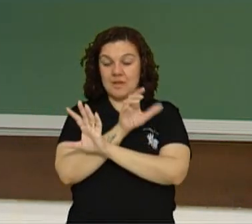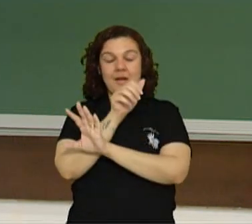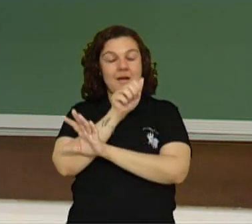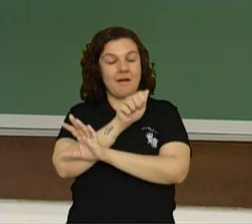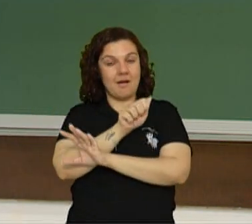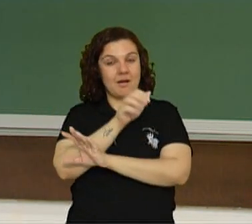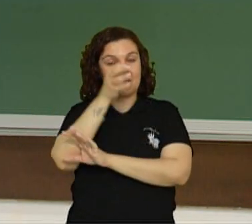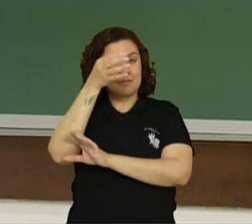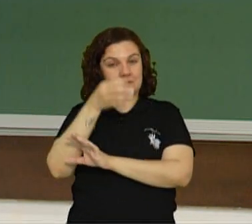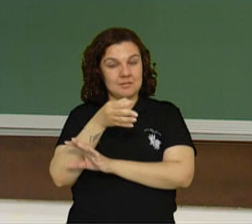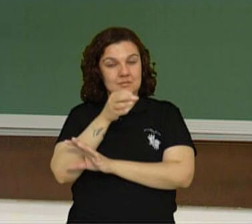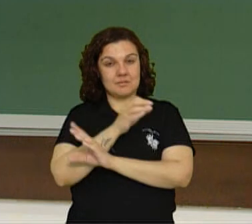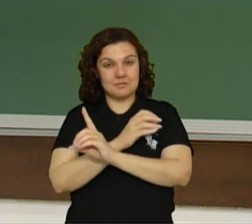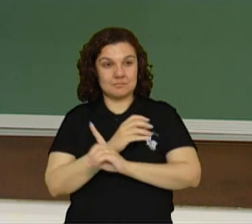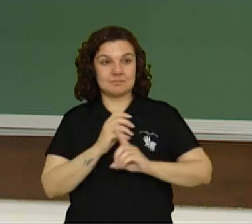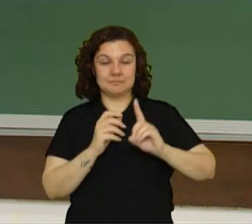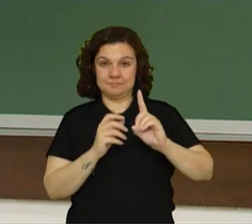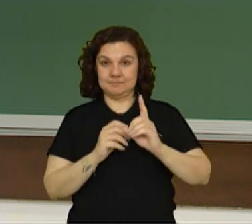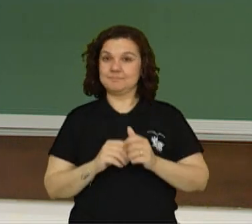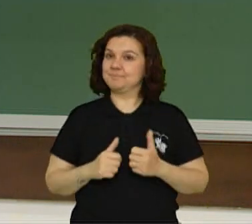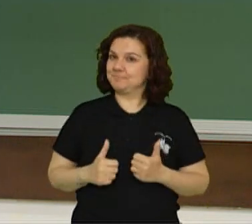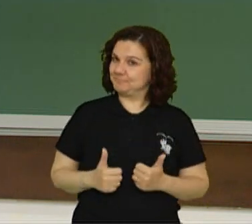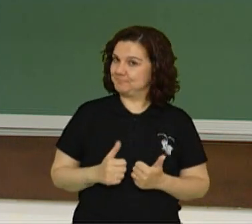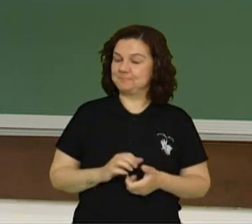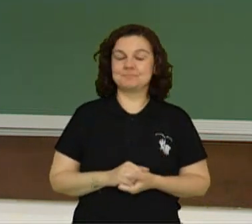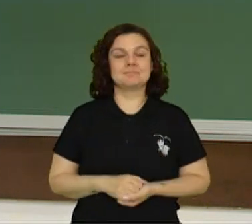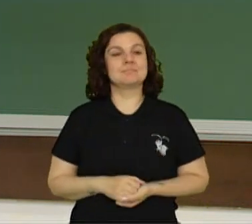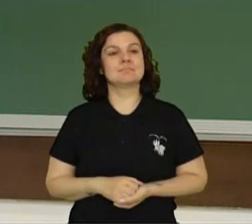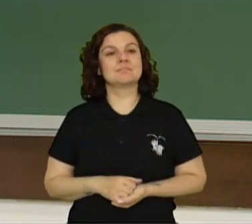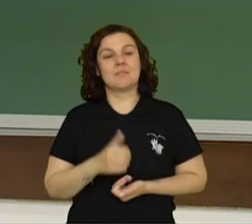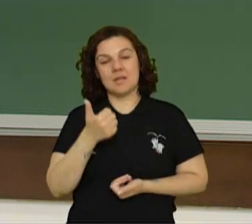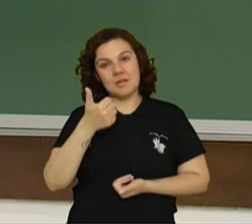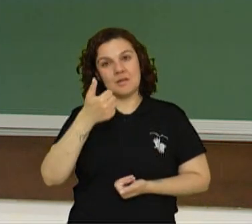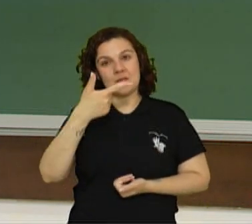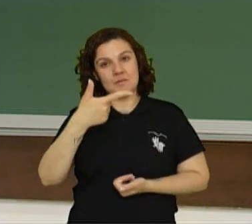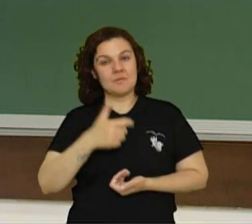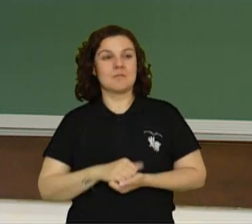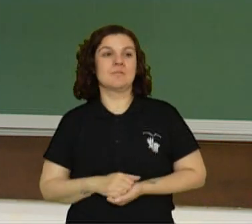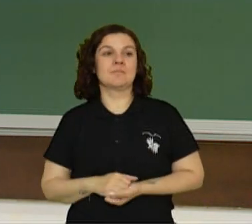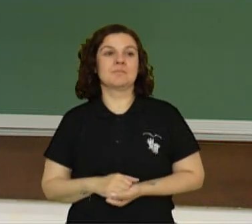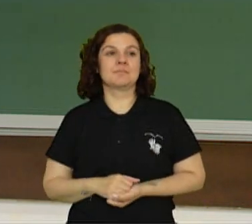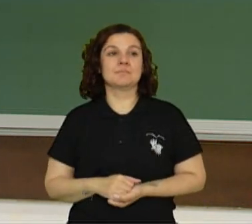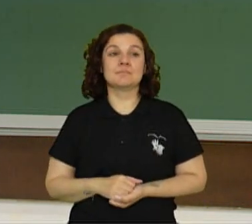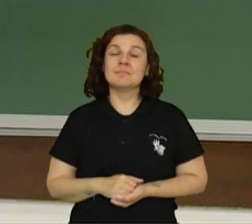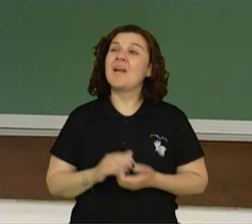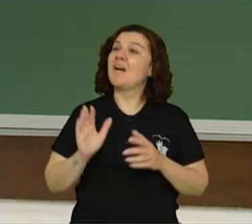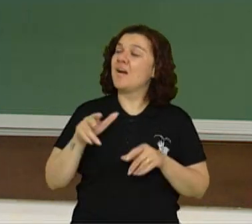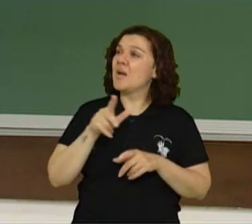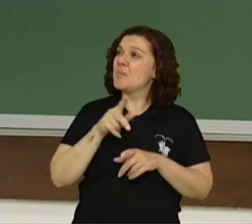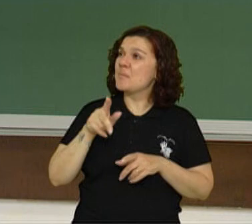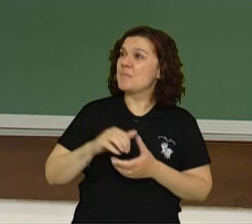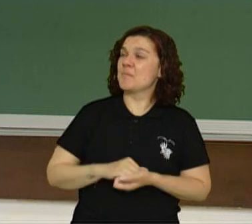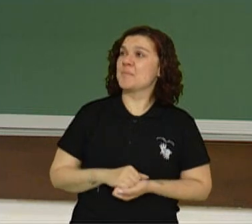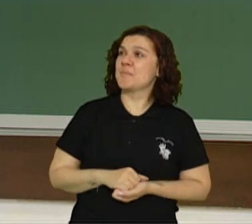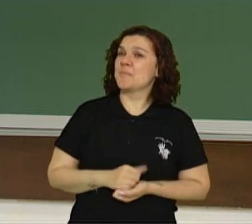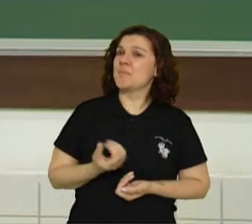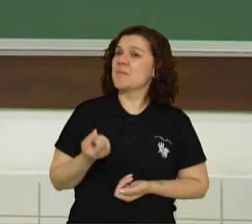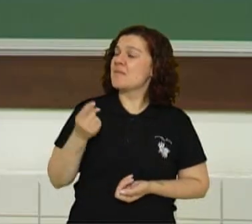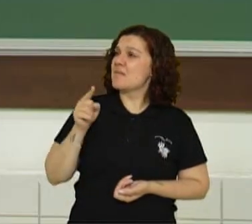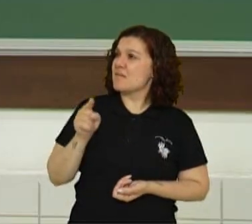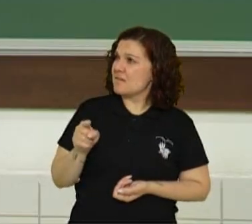a incógnita no primeiro membro, certo? 12, a quantidade de arestas. Professora,